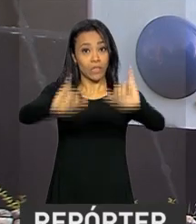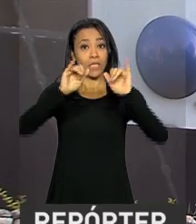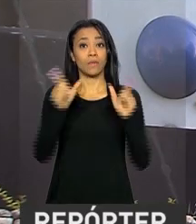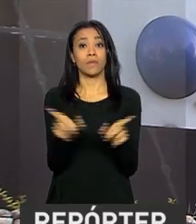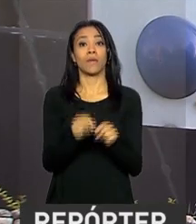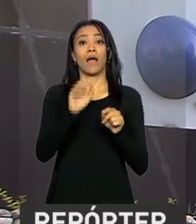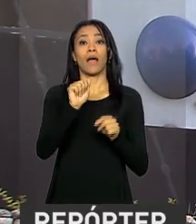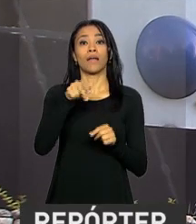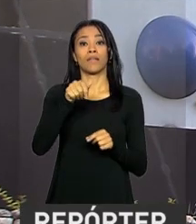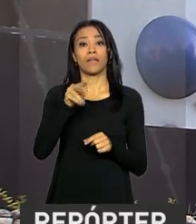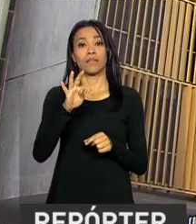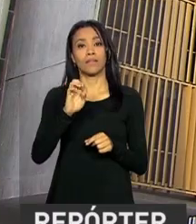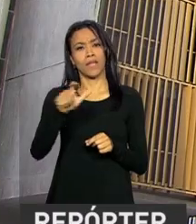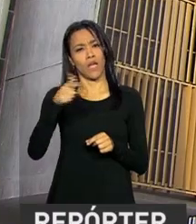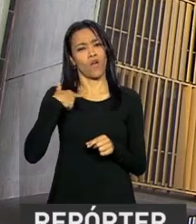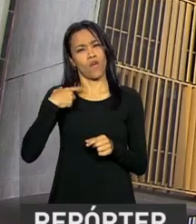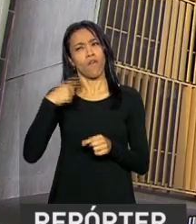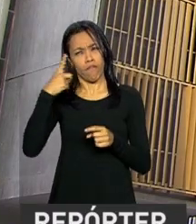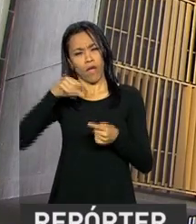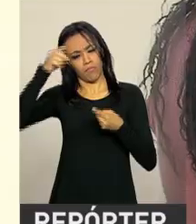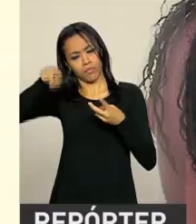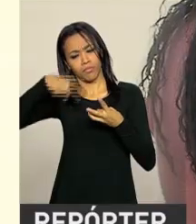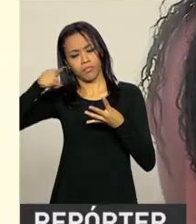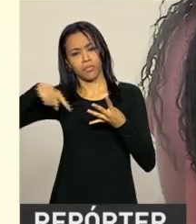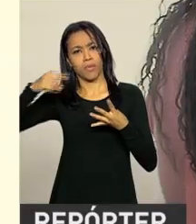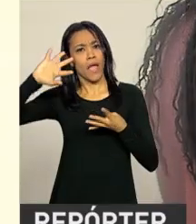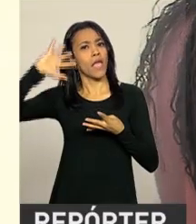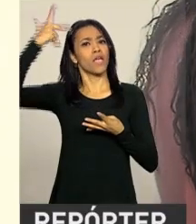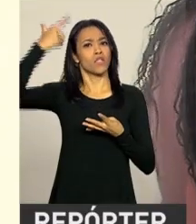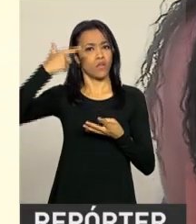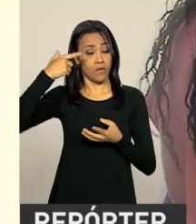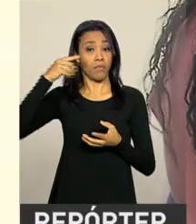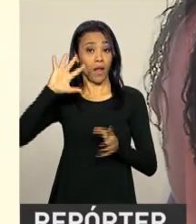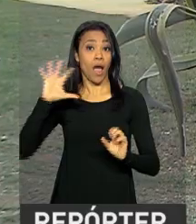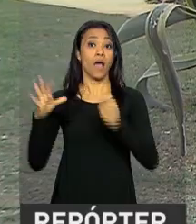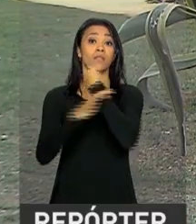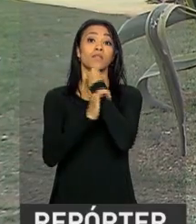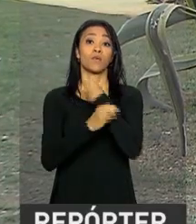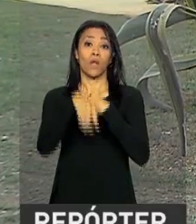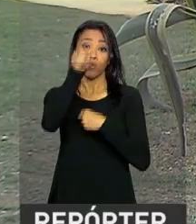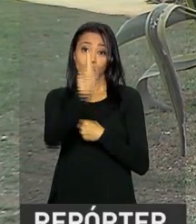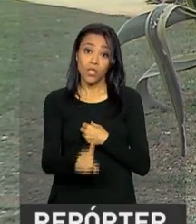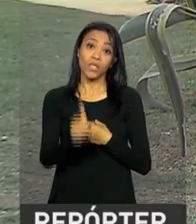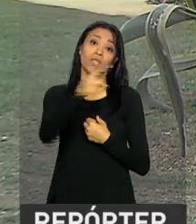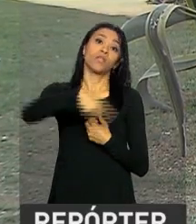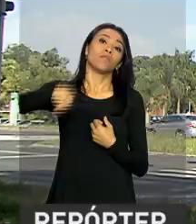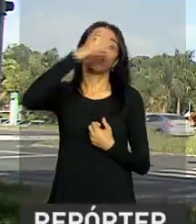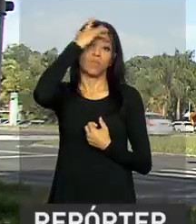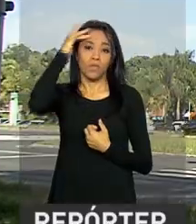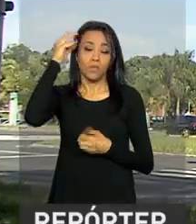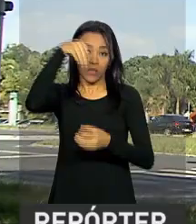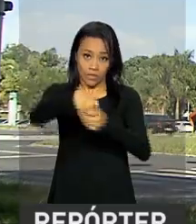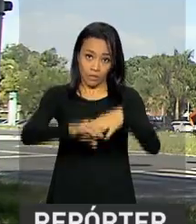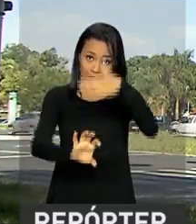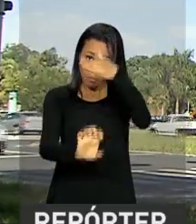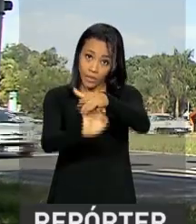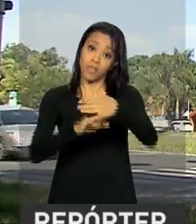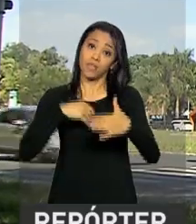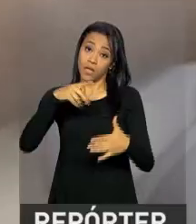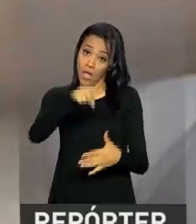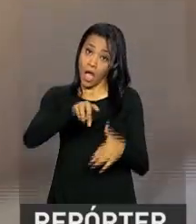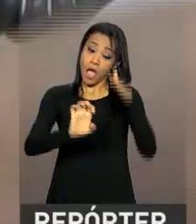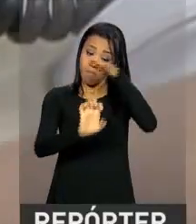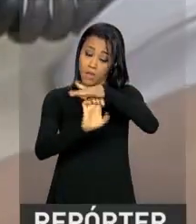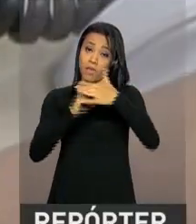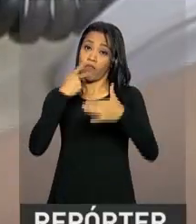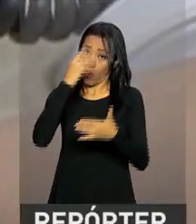vai tomar todas as medidas necessárias para preservar os direitos dos clientes da empresa. A agência também afirmou confiar na justiça